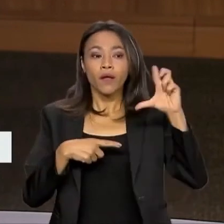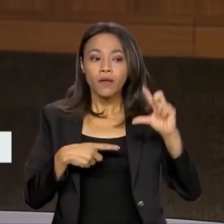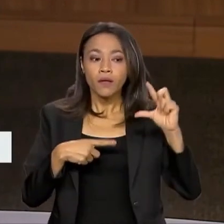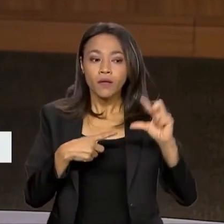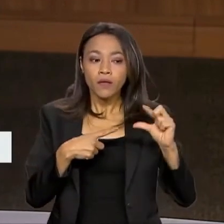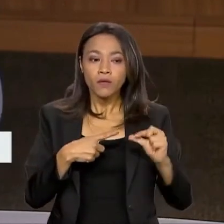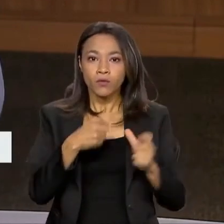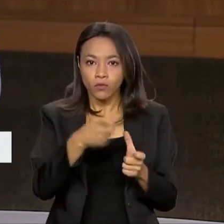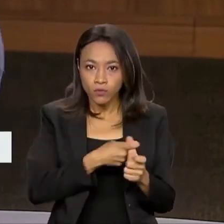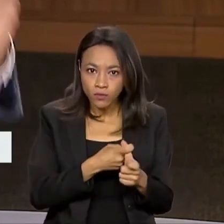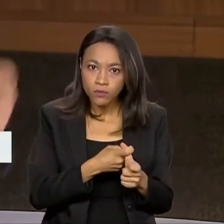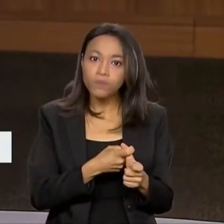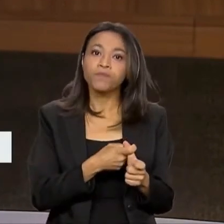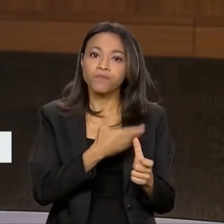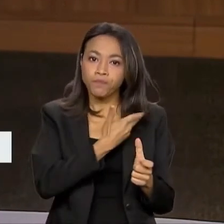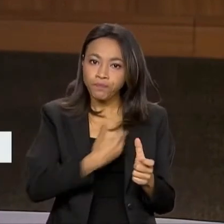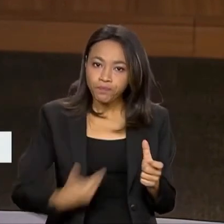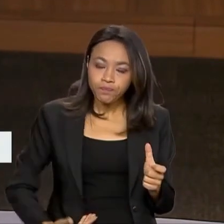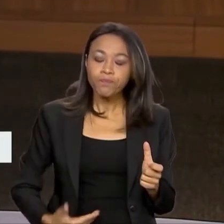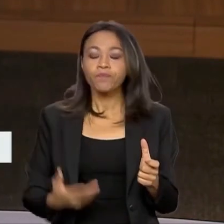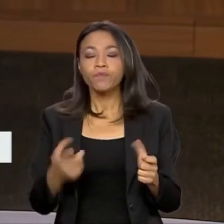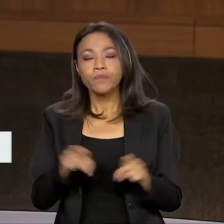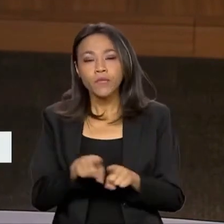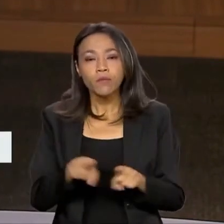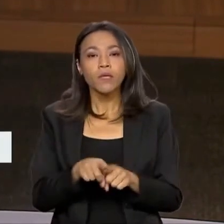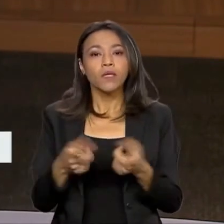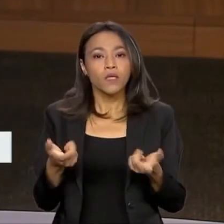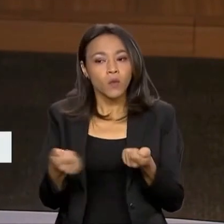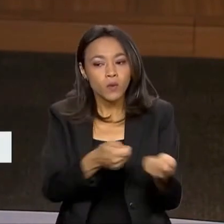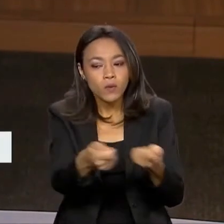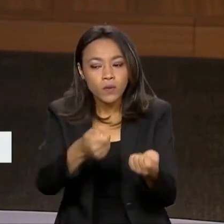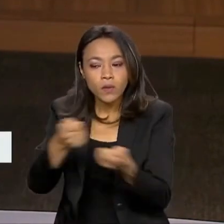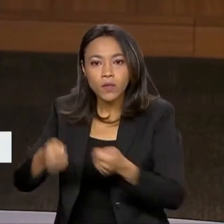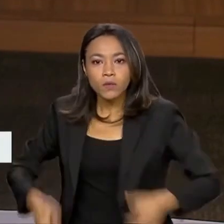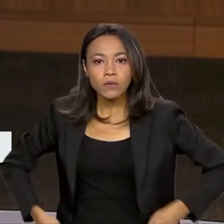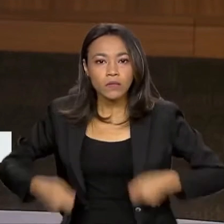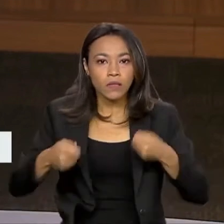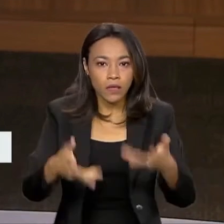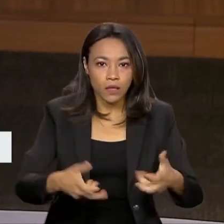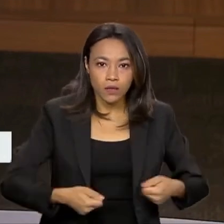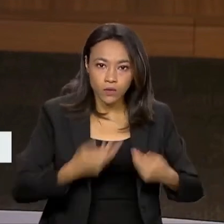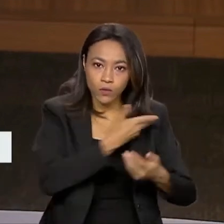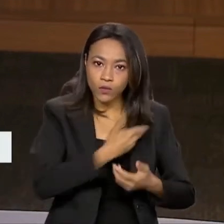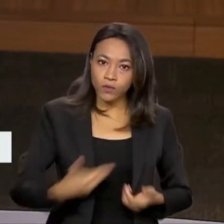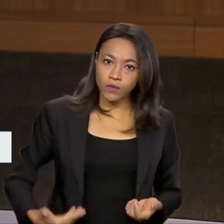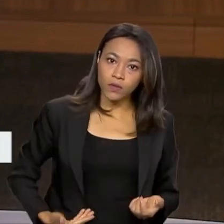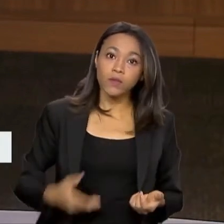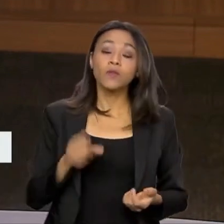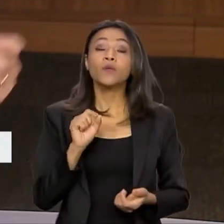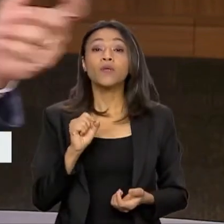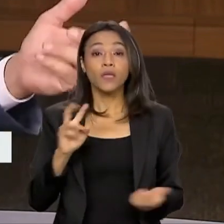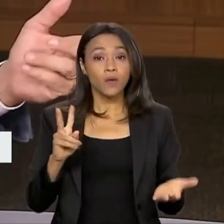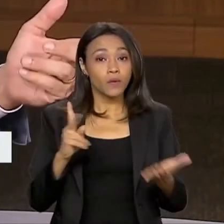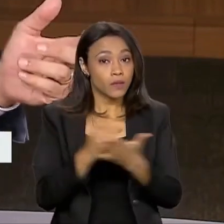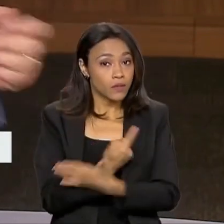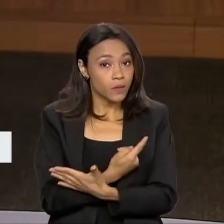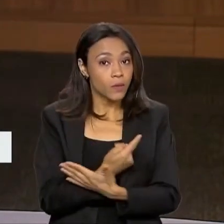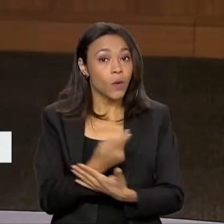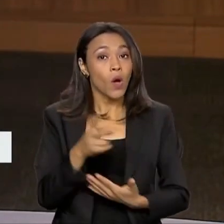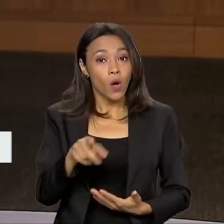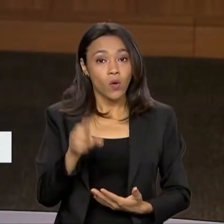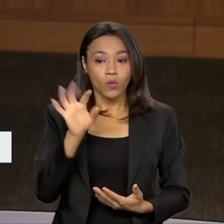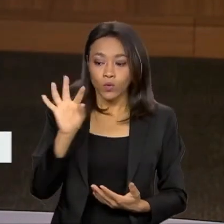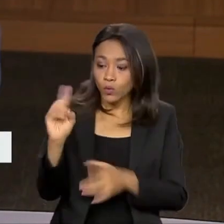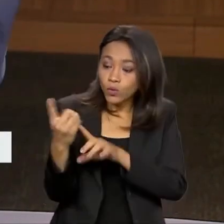né Mirando o equilíbrio das contas públicas o que que aconteceu com esse choque de credibilidade o dólar